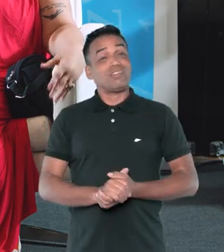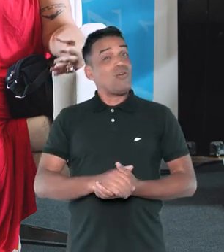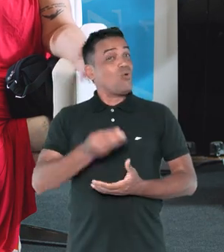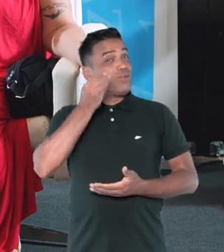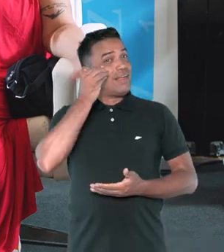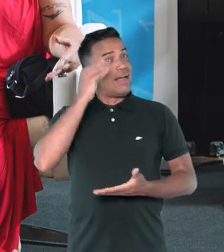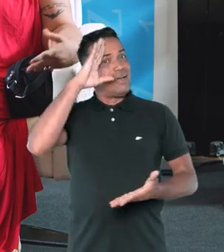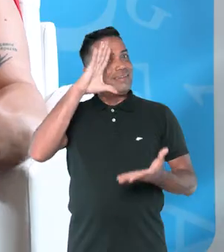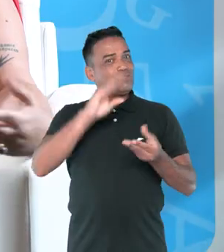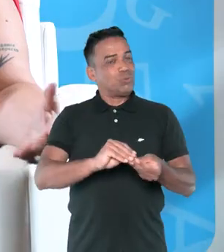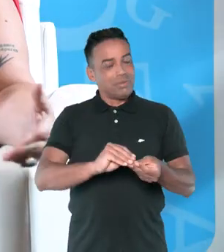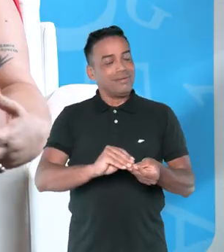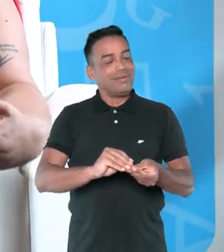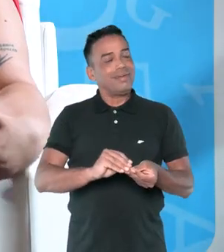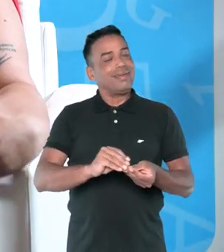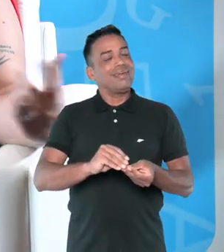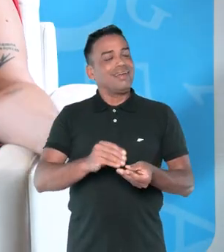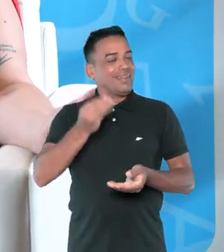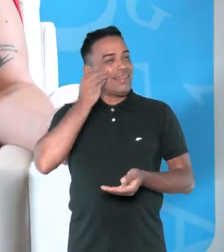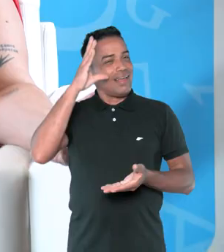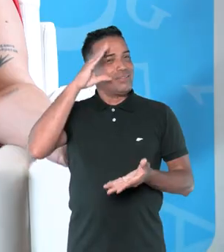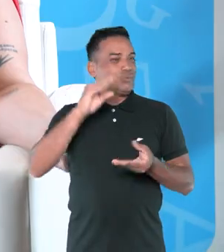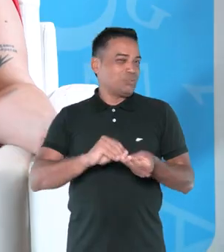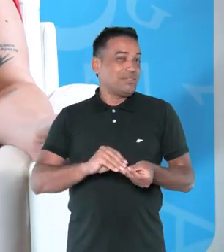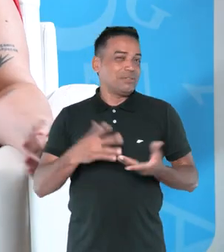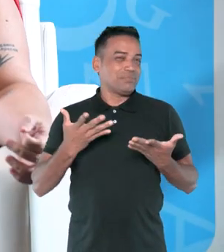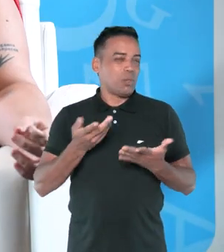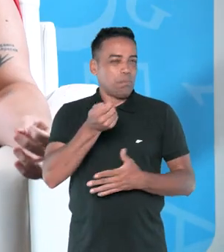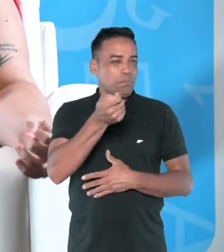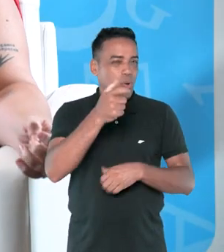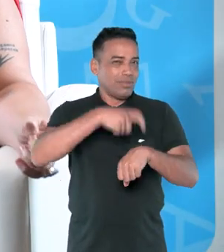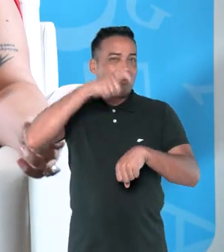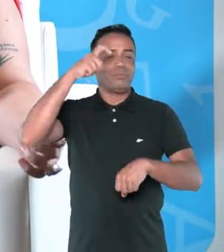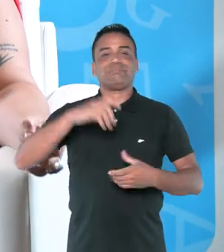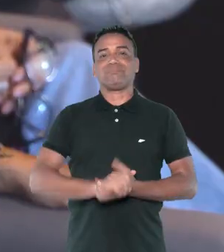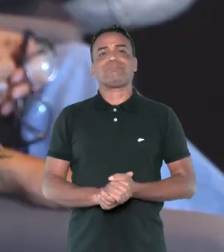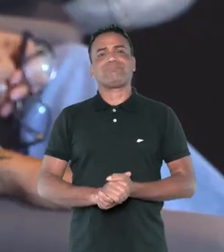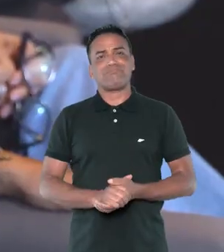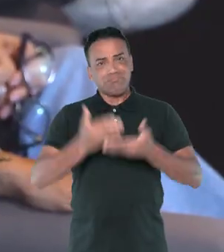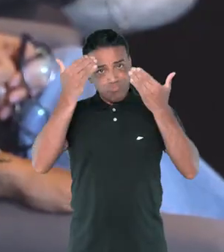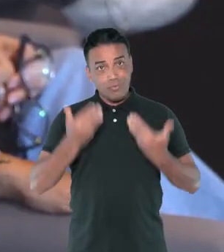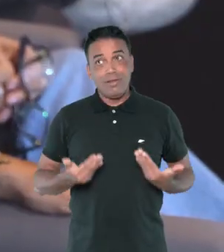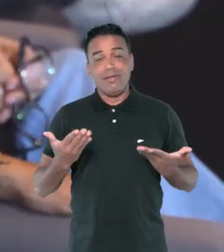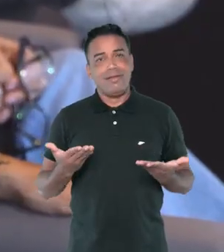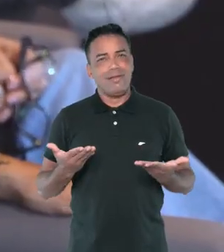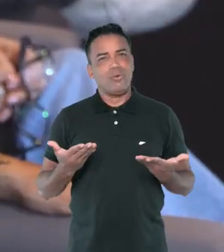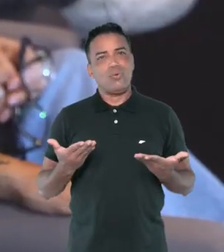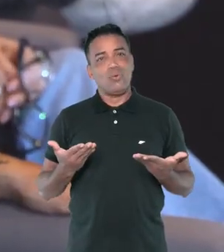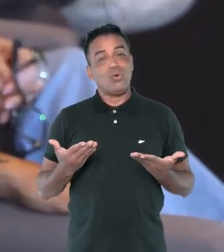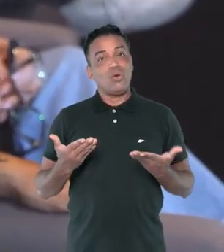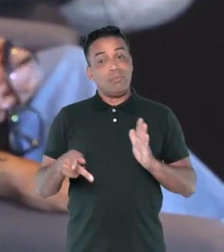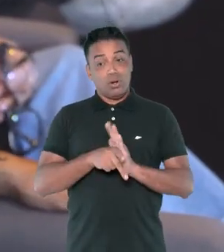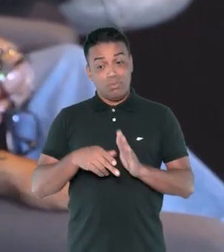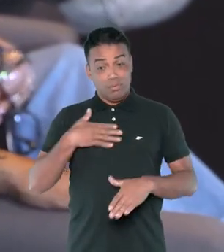resumir, vou resumir com uma frase que você disse lá em cima agora há pouco tempo. Eu falando da minha